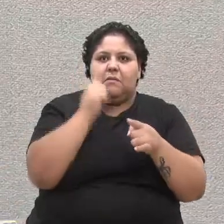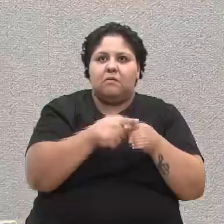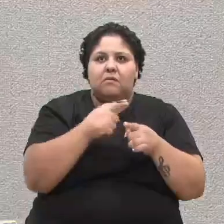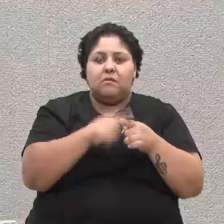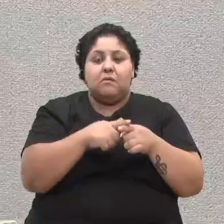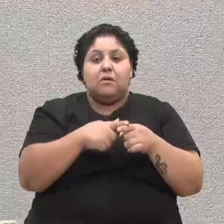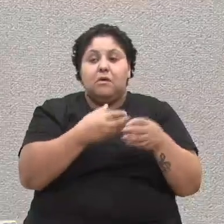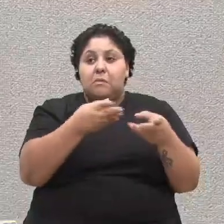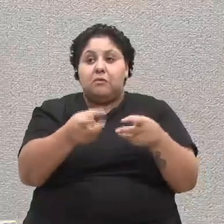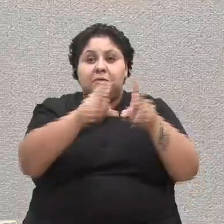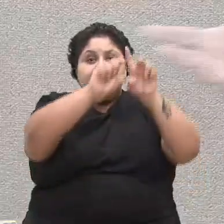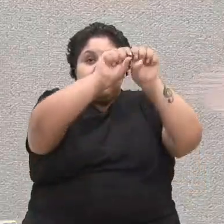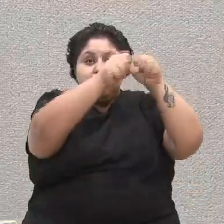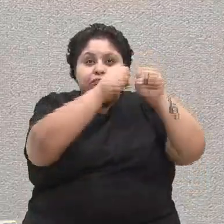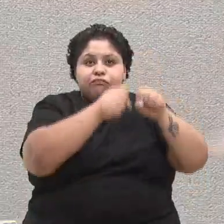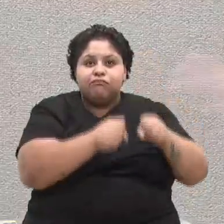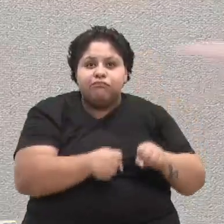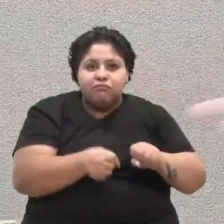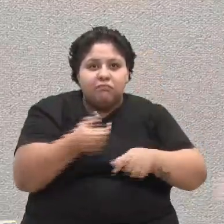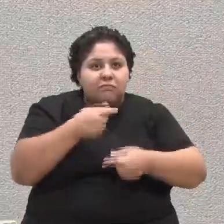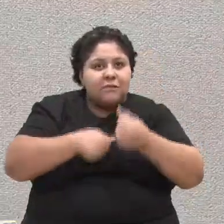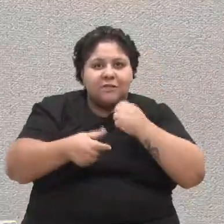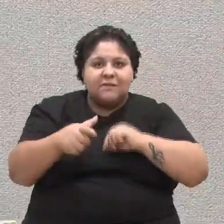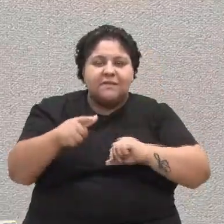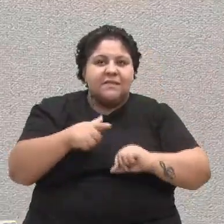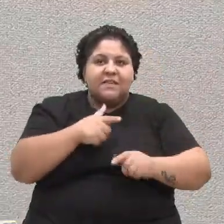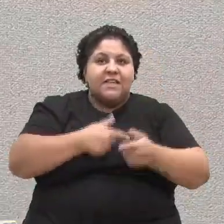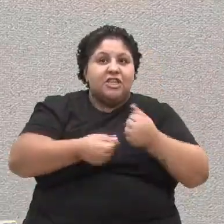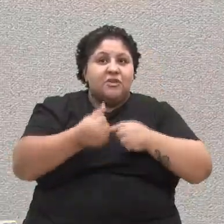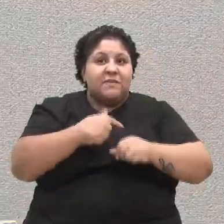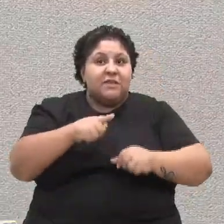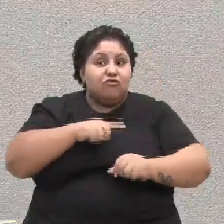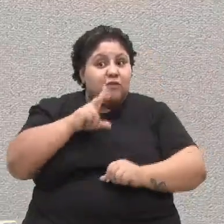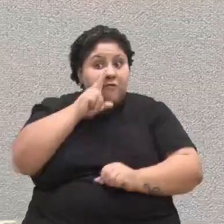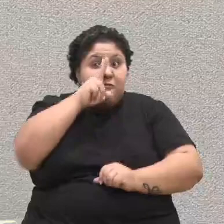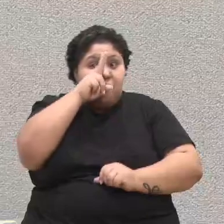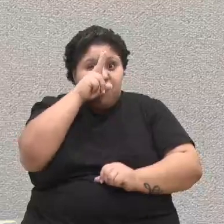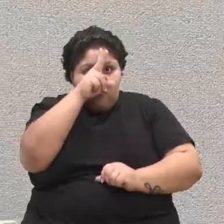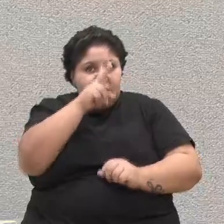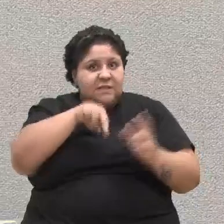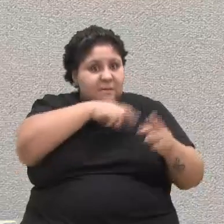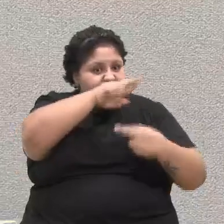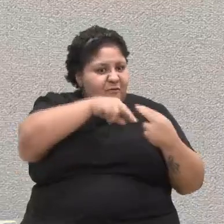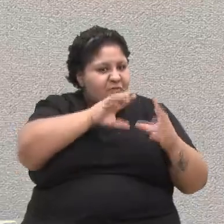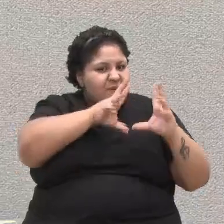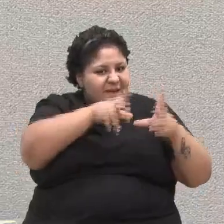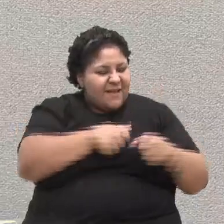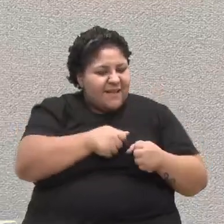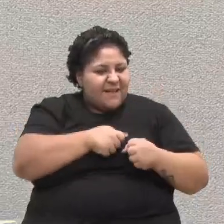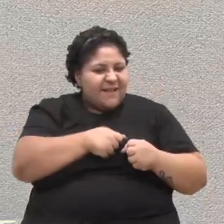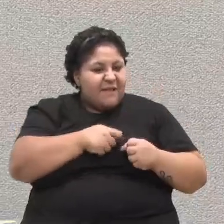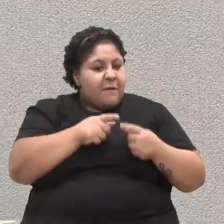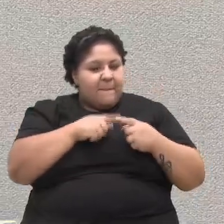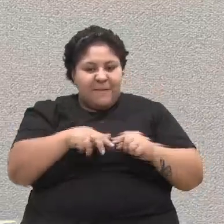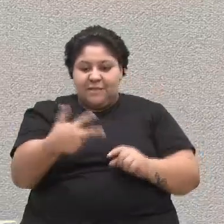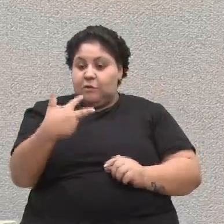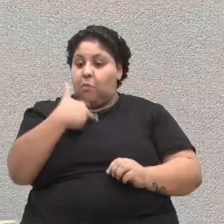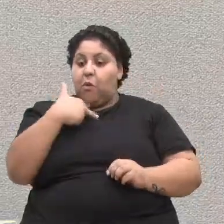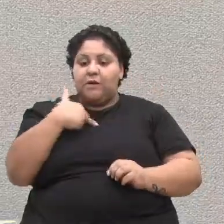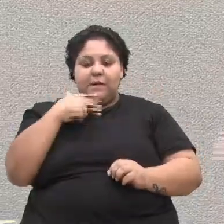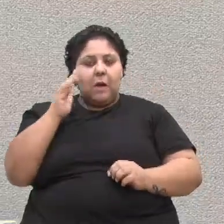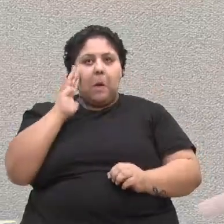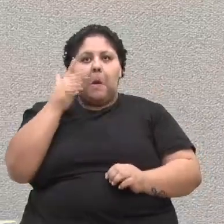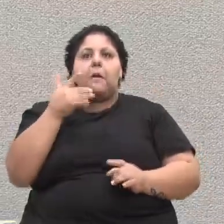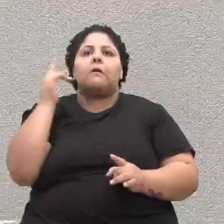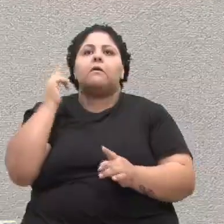caindo aos pedaços. A administração não tem fôlego para reformar todas, mas algumas coisas elas não podem acontecer,